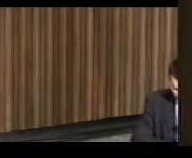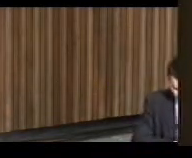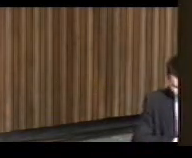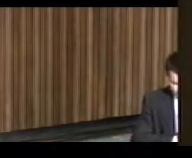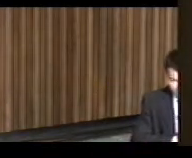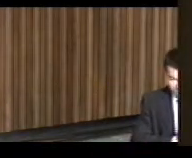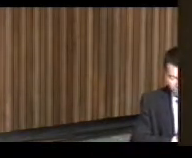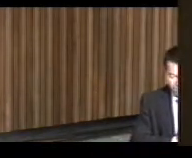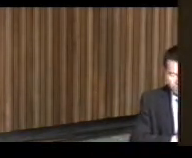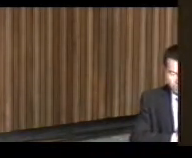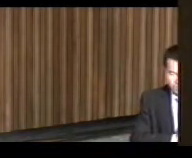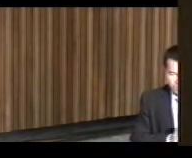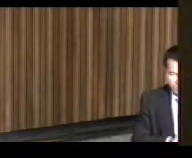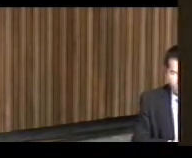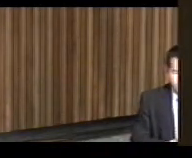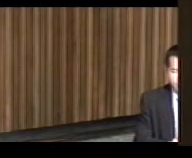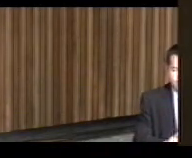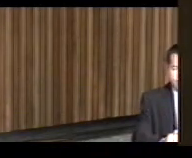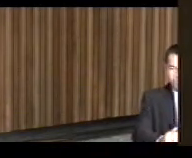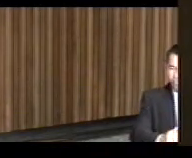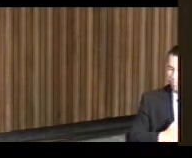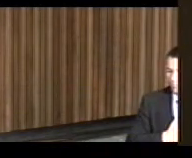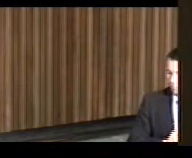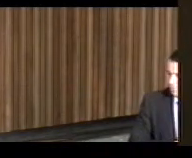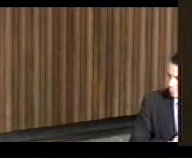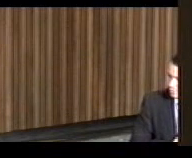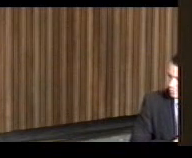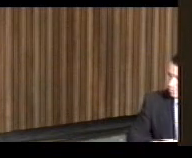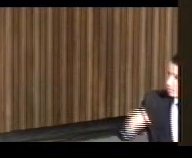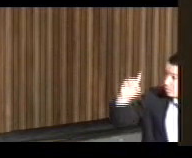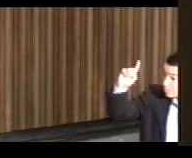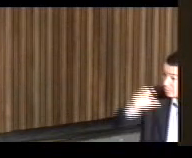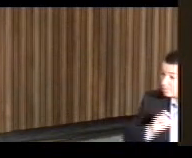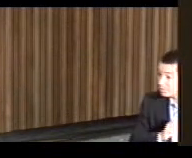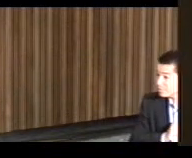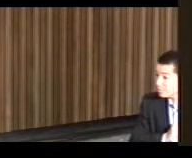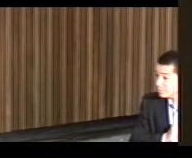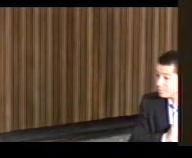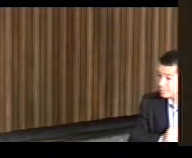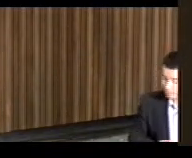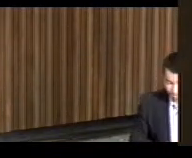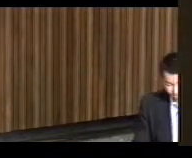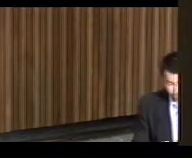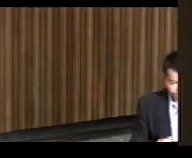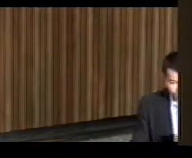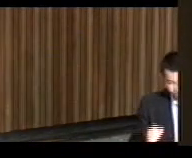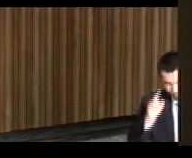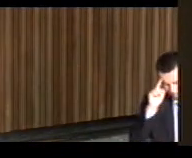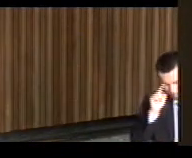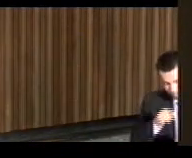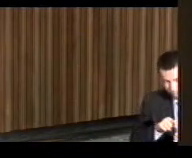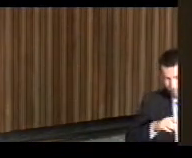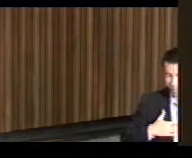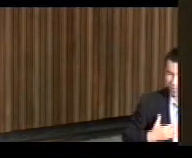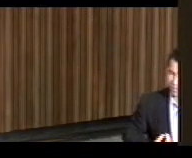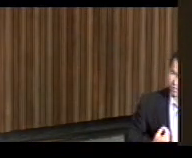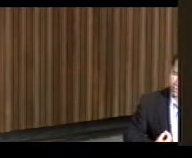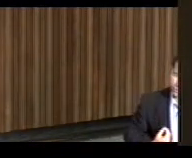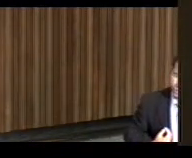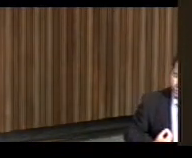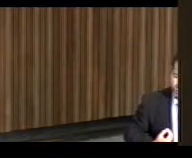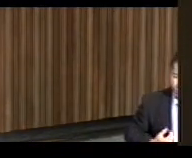desse universo, Ele me ama e tem um plano para a minha vida. Agora, tolo sou eu.